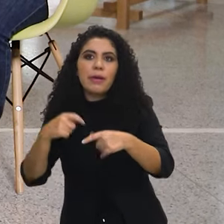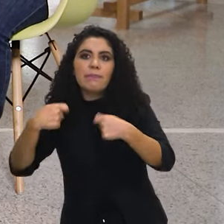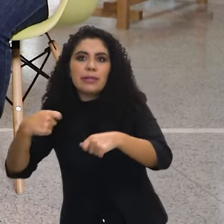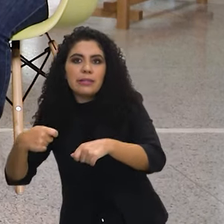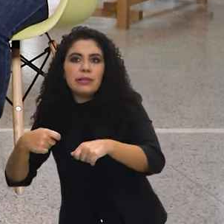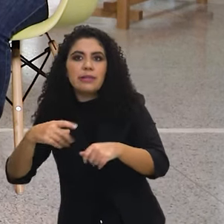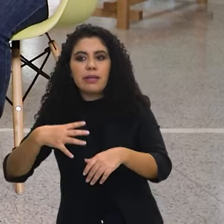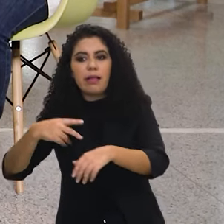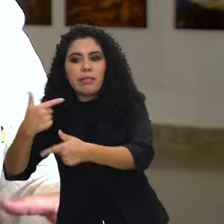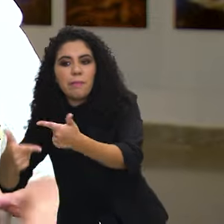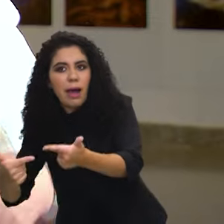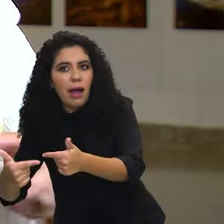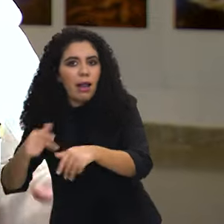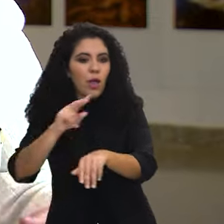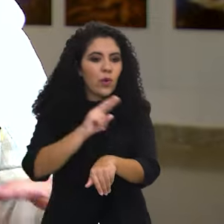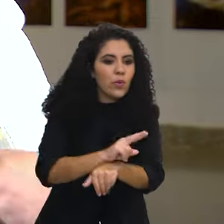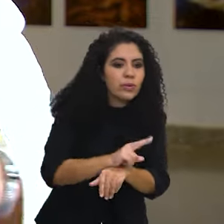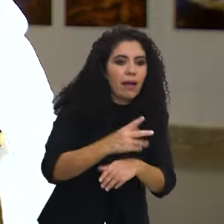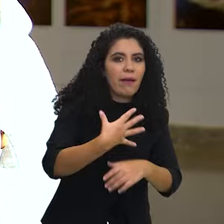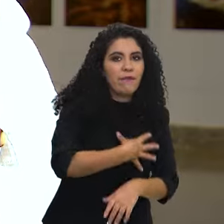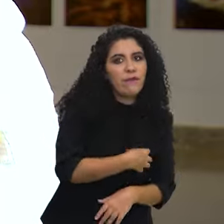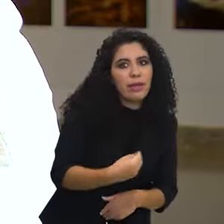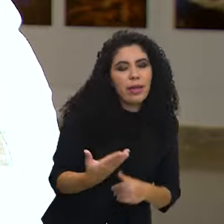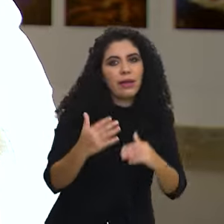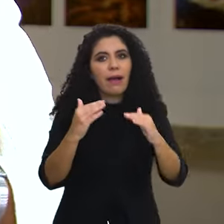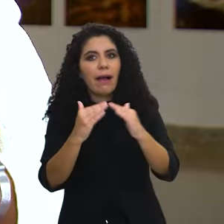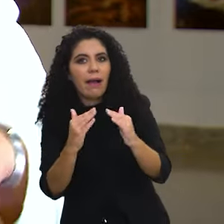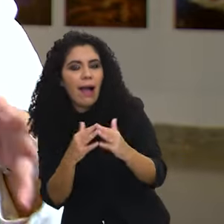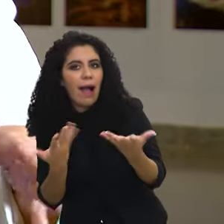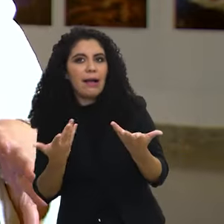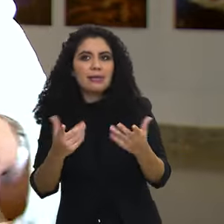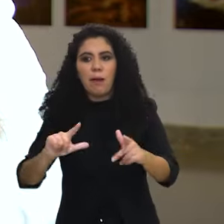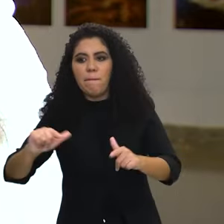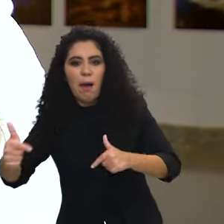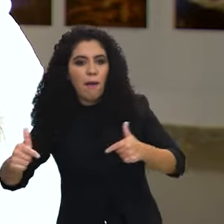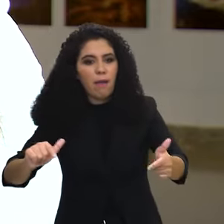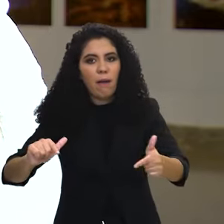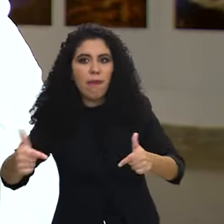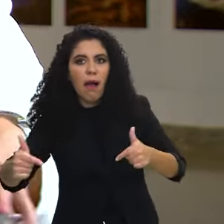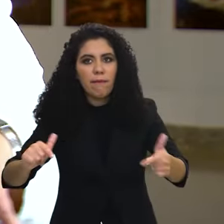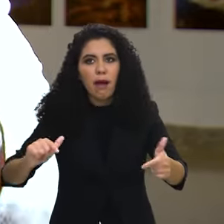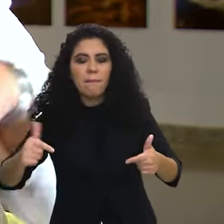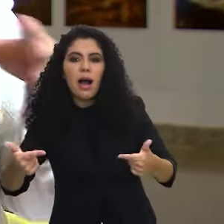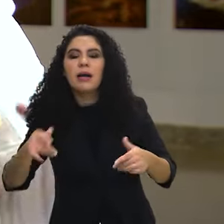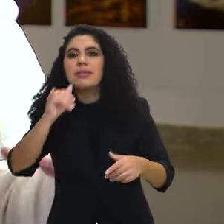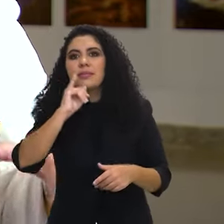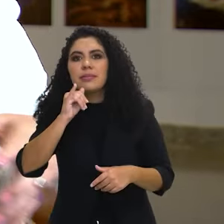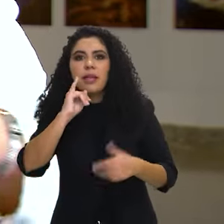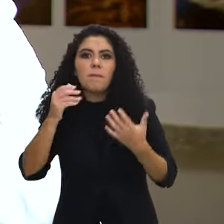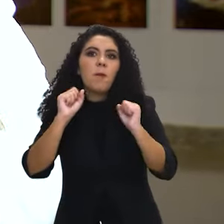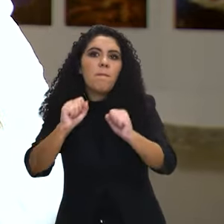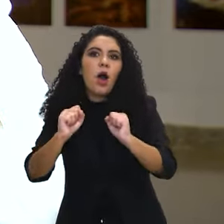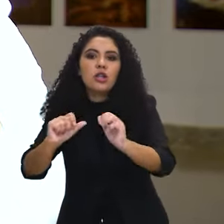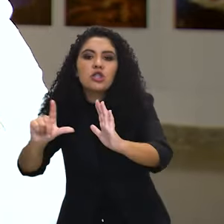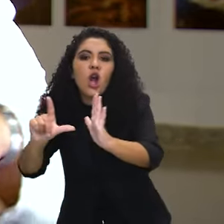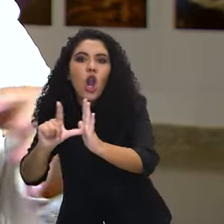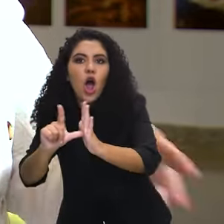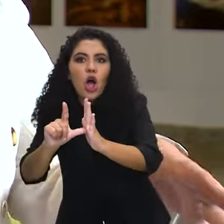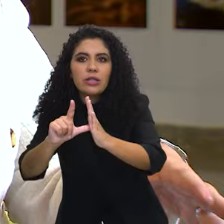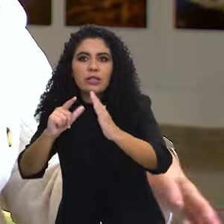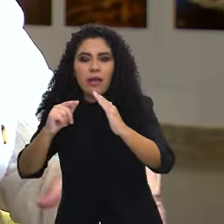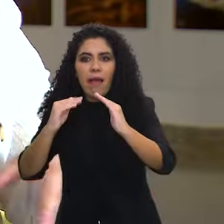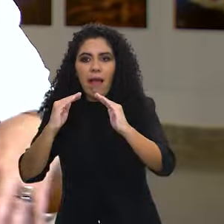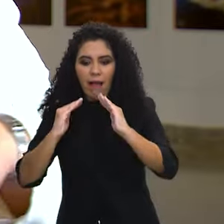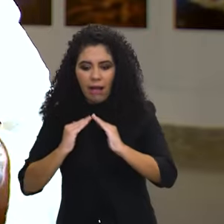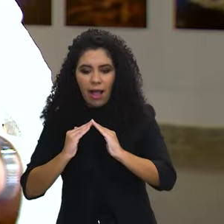os cuidados né tem o filho tem uma série de coisas que ela vai fazer então uma lojinha na frente de casa